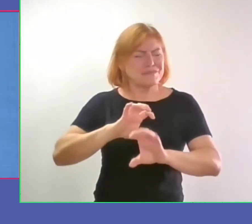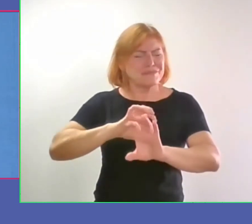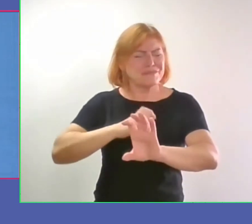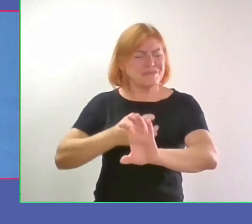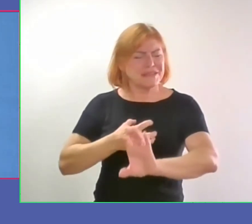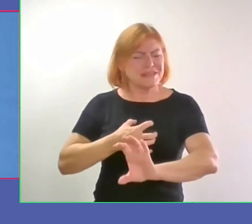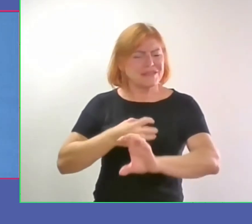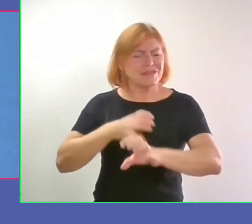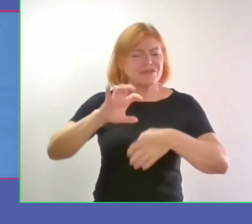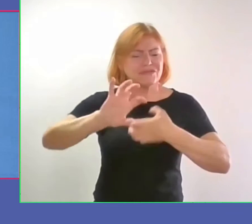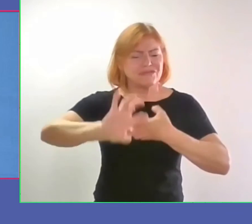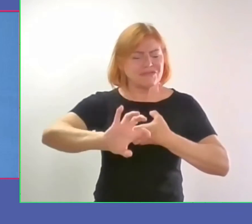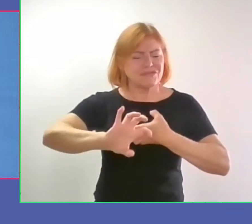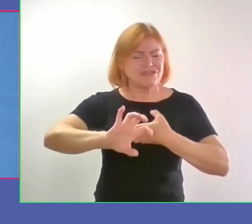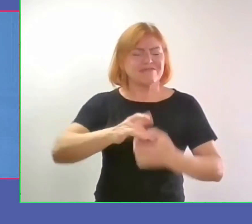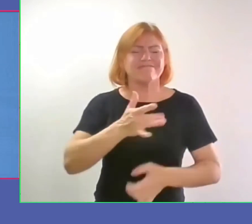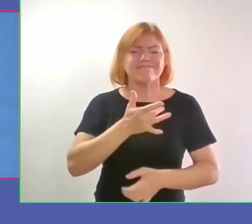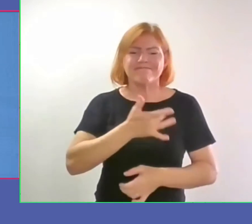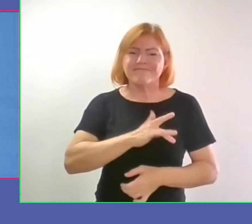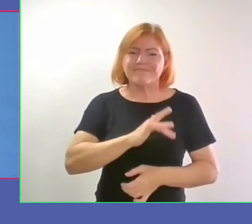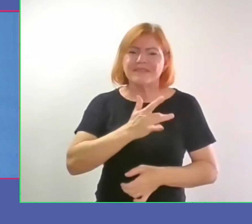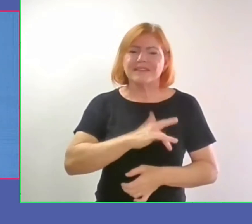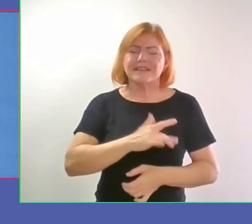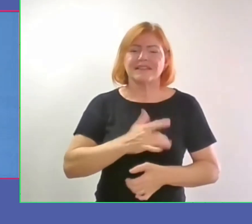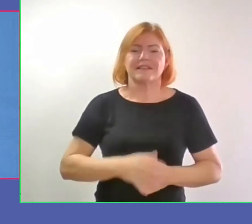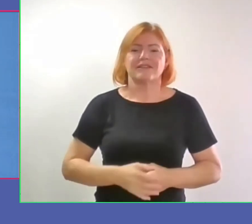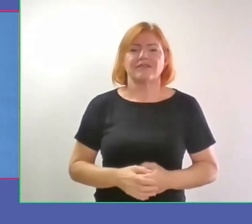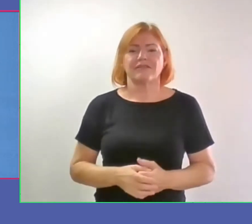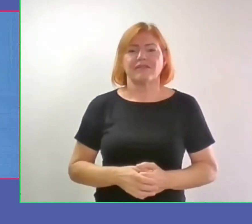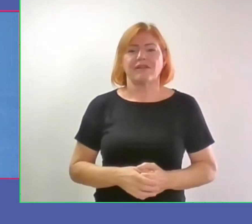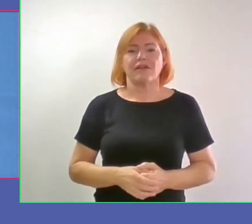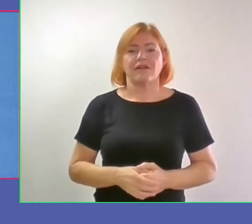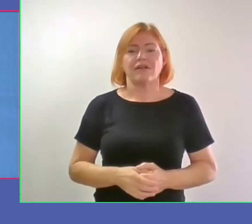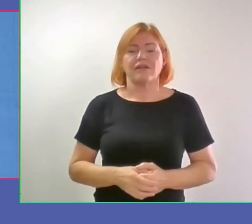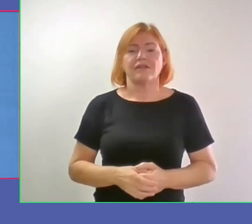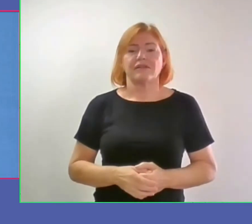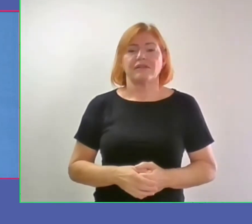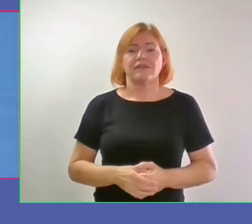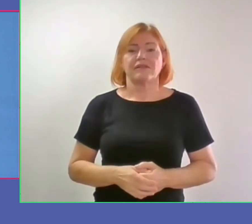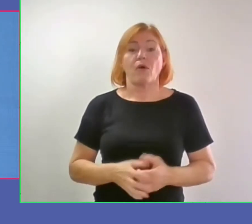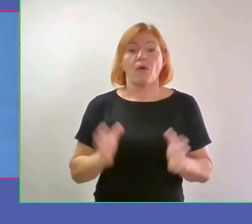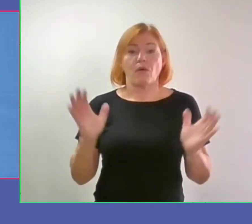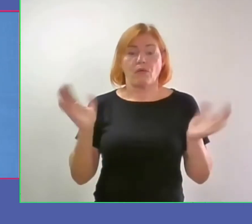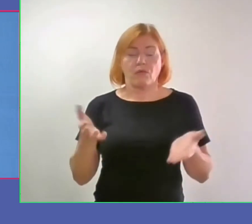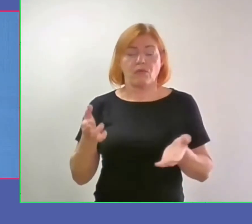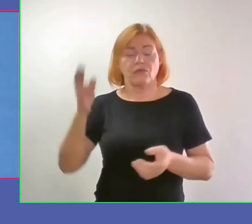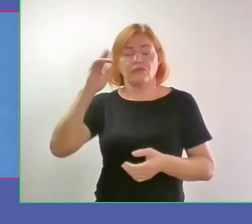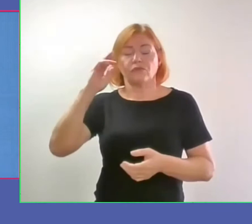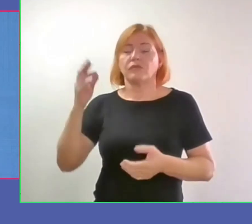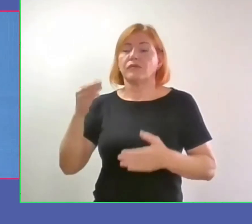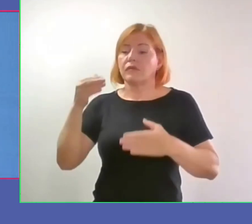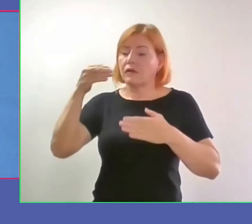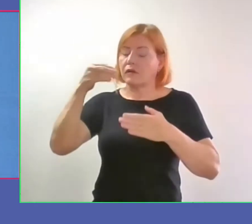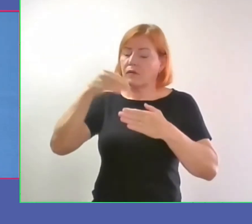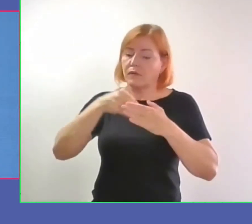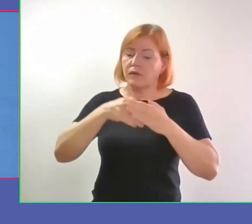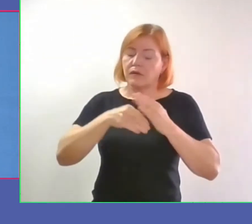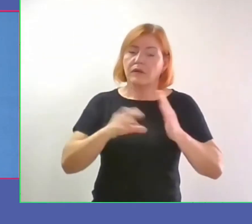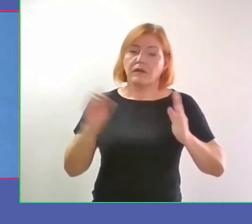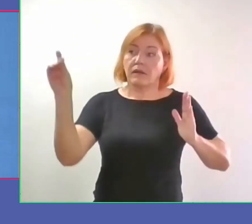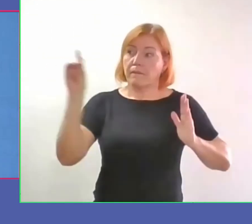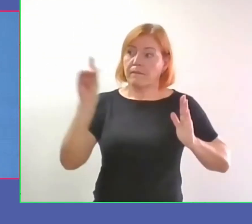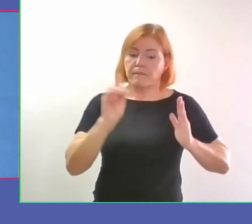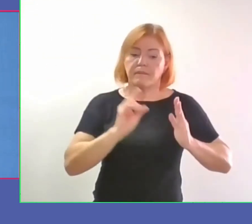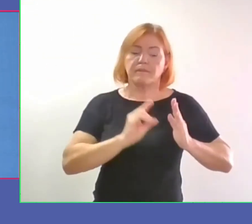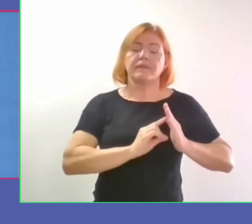terra. Irmãos, hoje ele habita em nós. Por isso, irmãos, quando os comportores, quando vão para as ruas, não